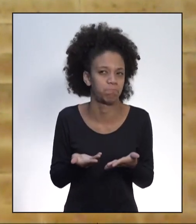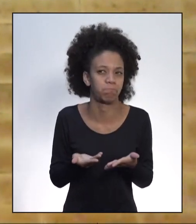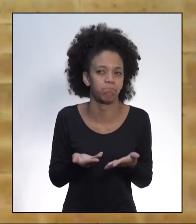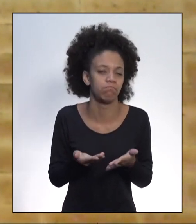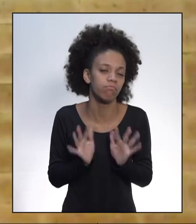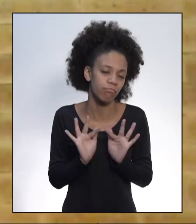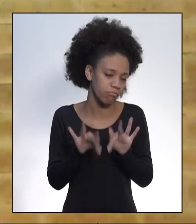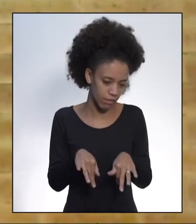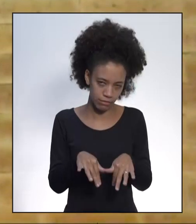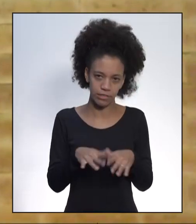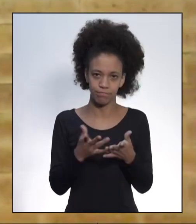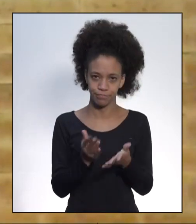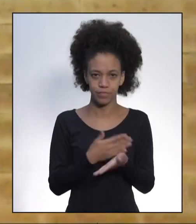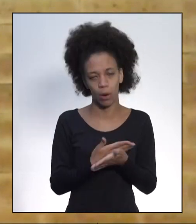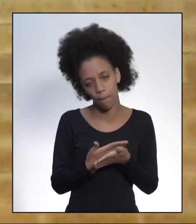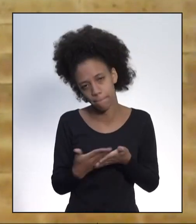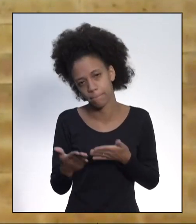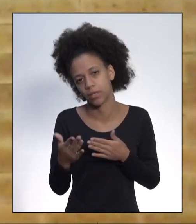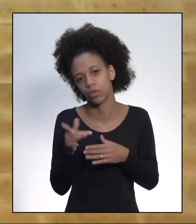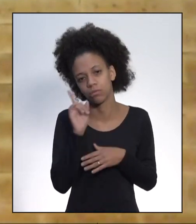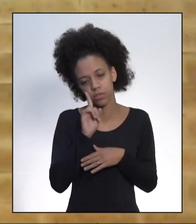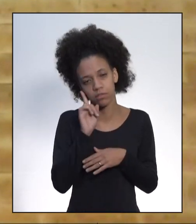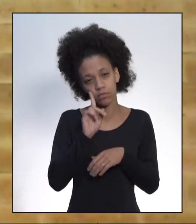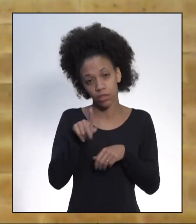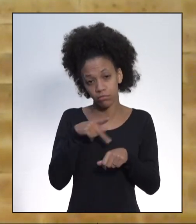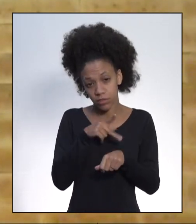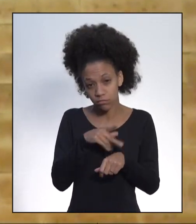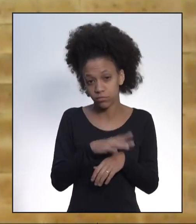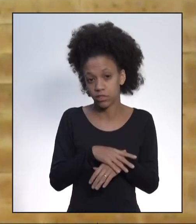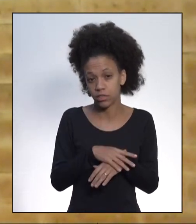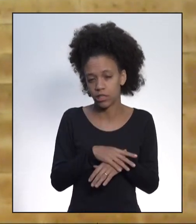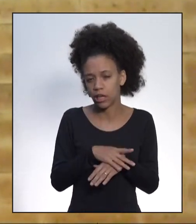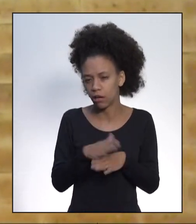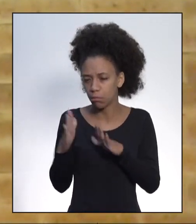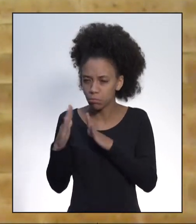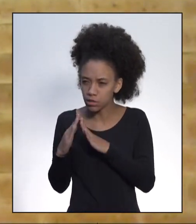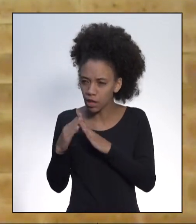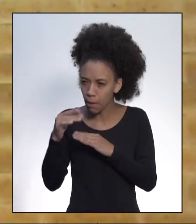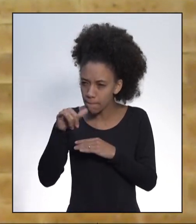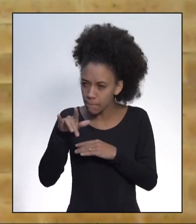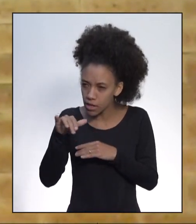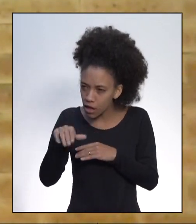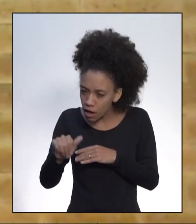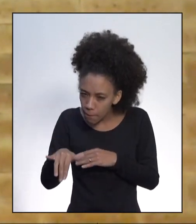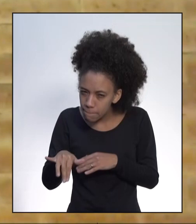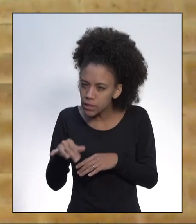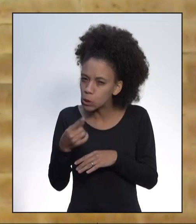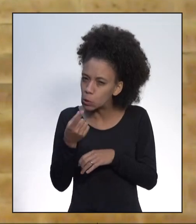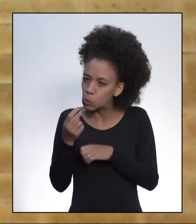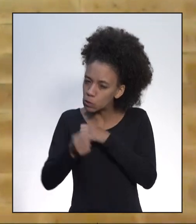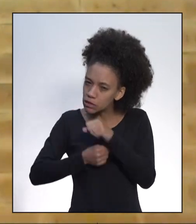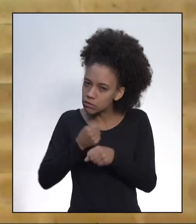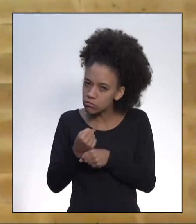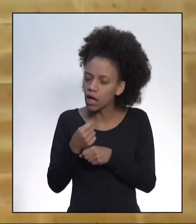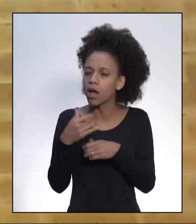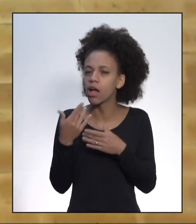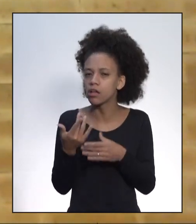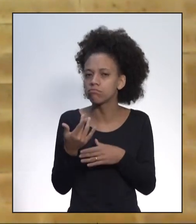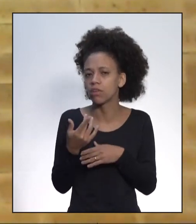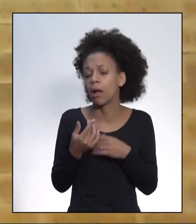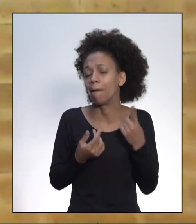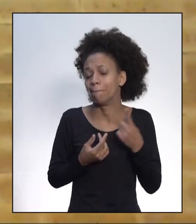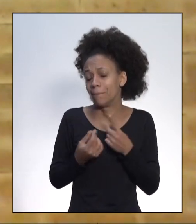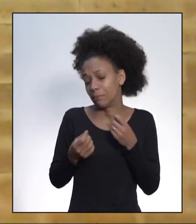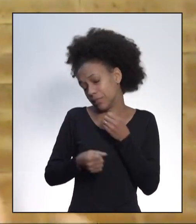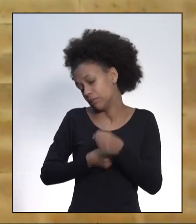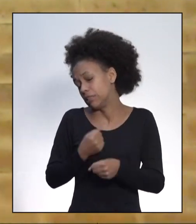e enfim, aí começou minha trajetória nos Estados Unidos. Inicialmente eu morei em Miami por um ano, um primeiro ano difícil,